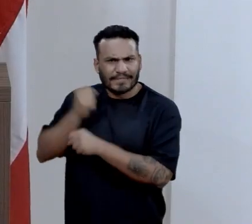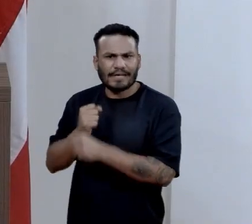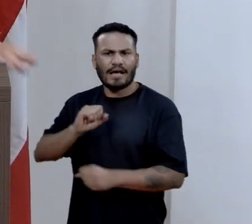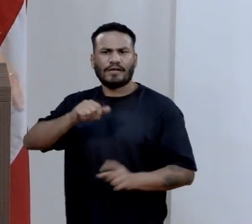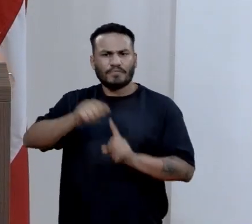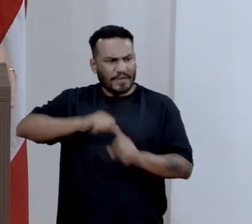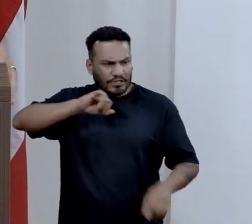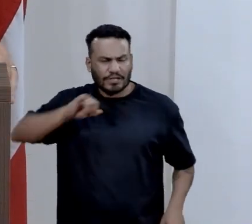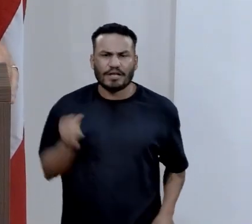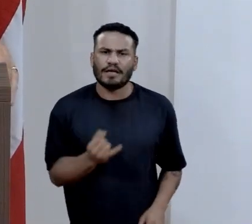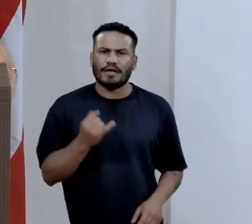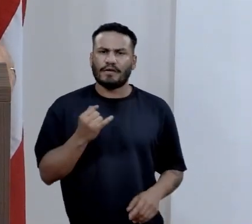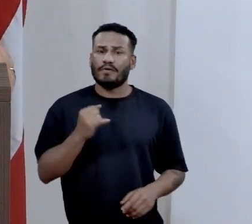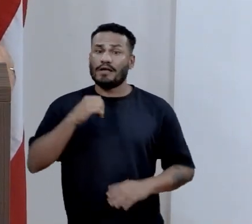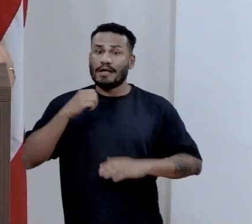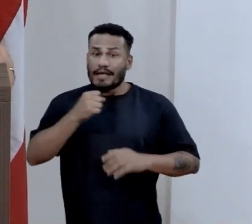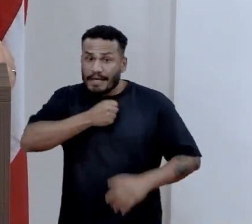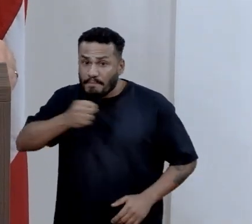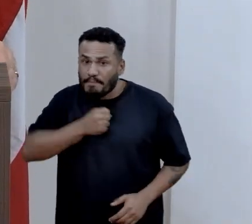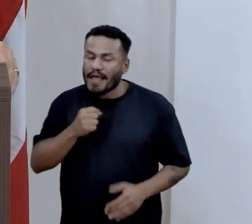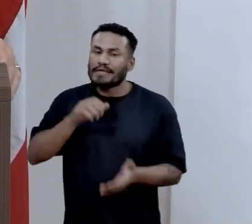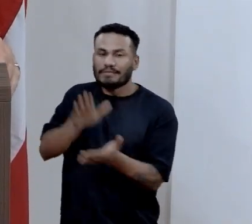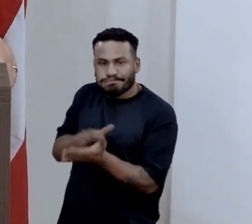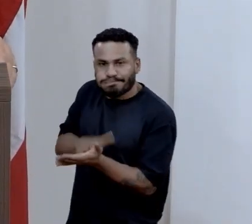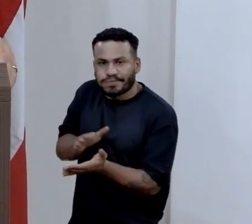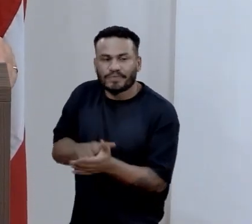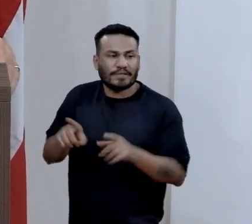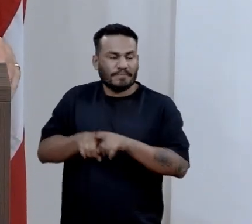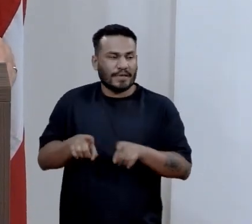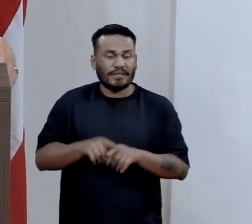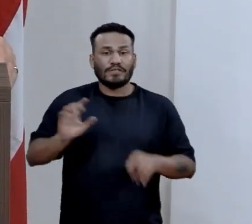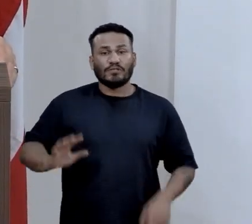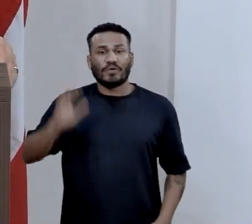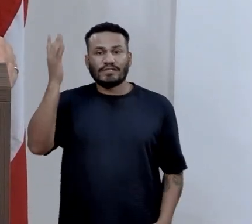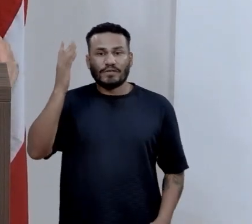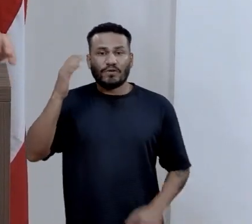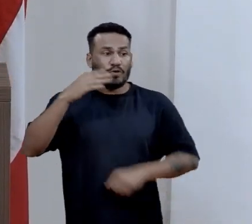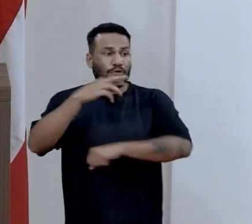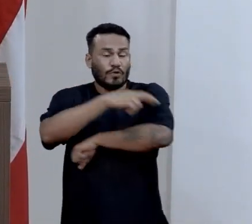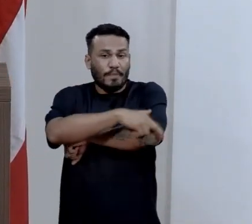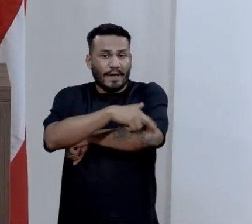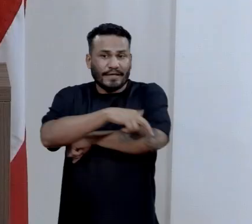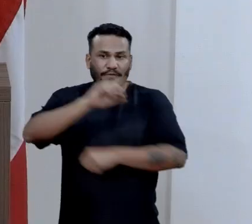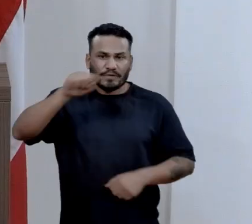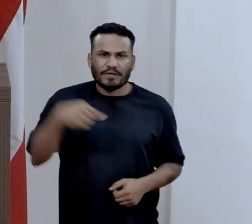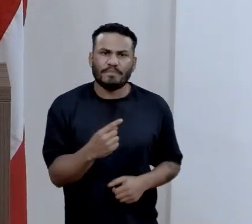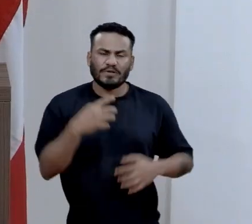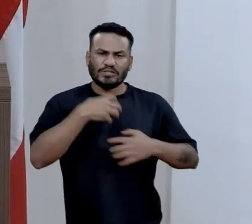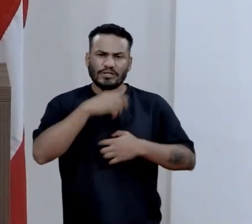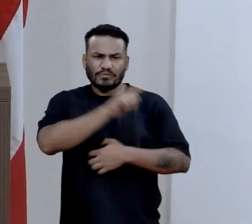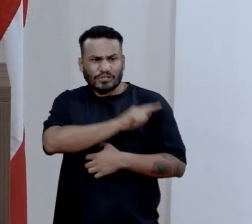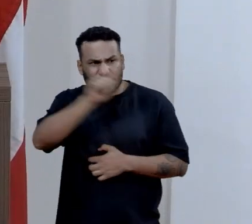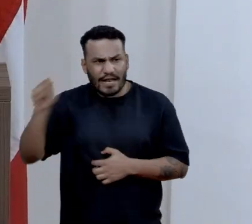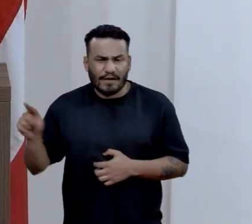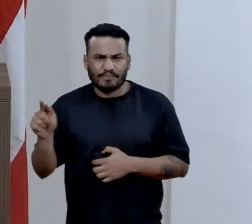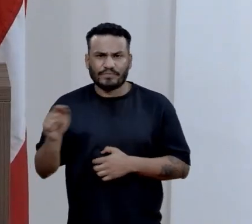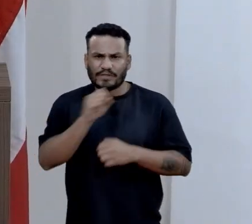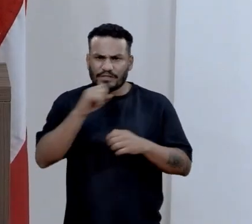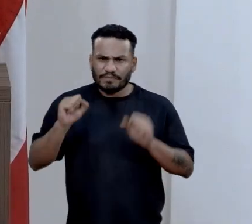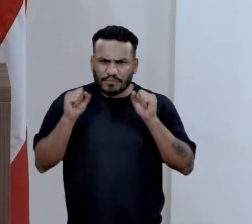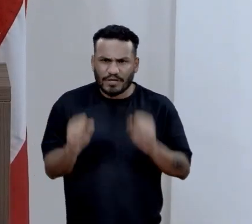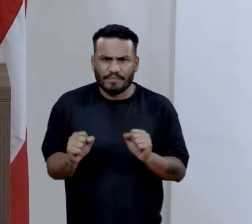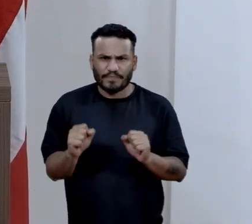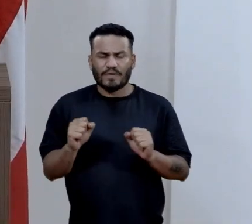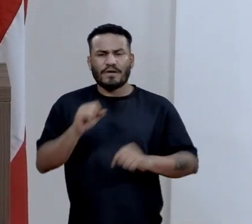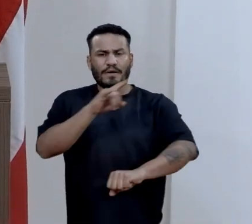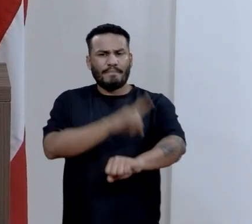janeiro, a imprensa bateu em cima dessa situação no parquinho, mas depois, de uma forma geral, do parque geral, se puder fazer,